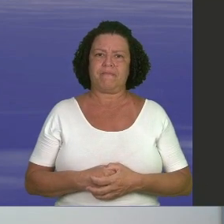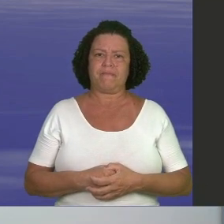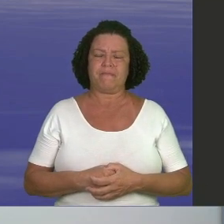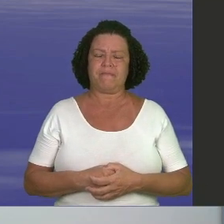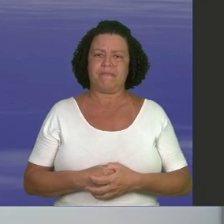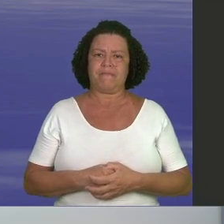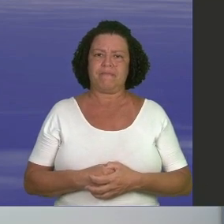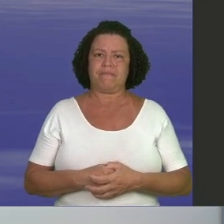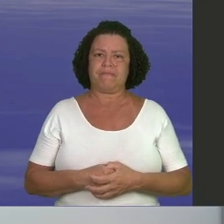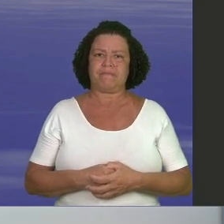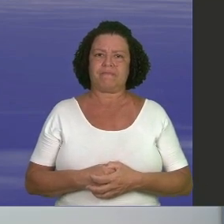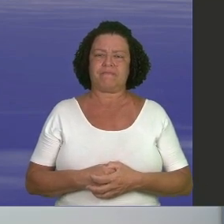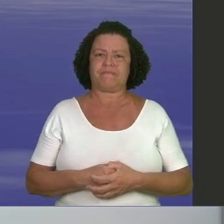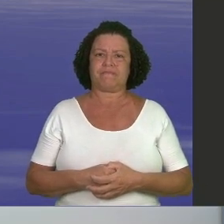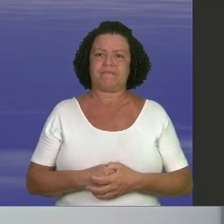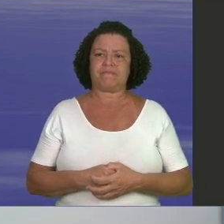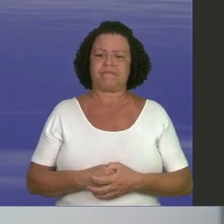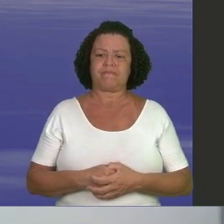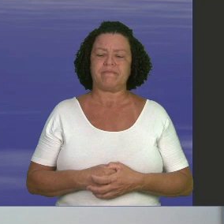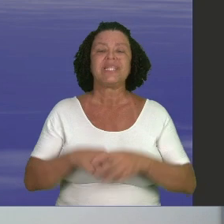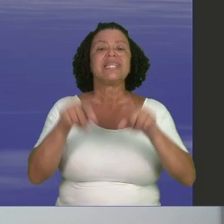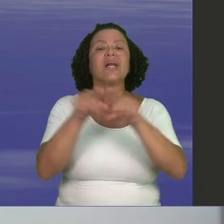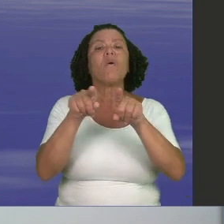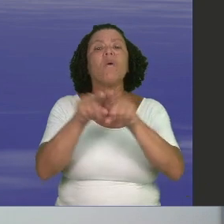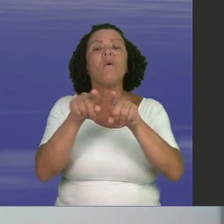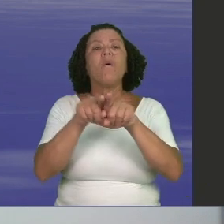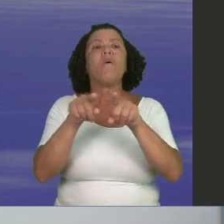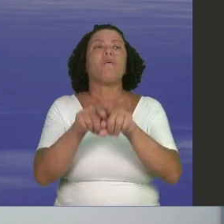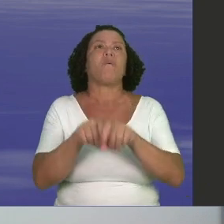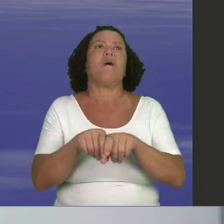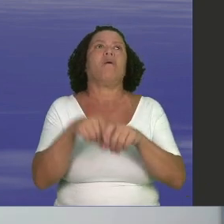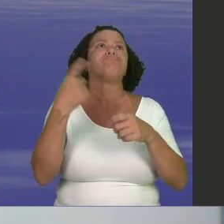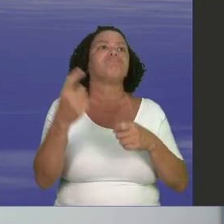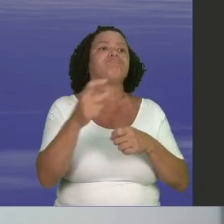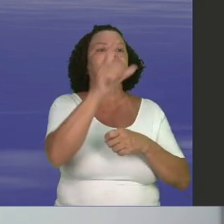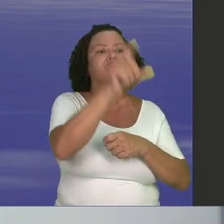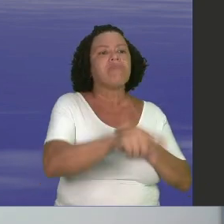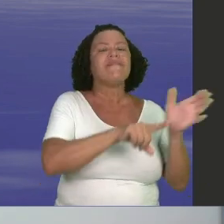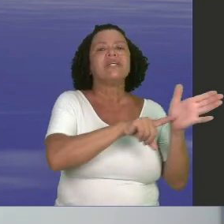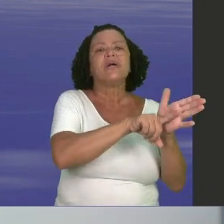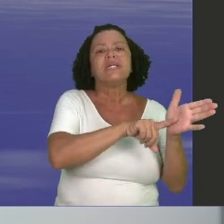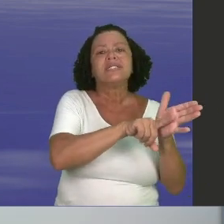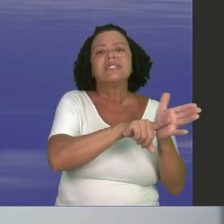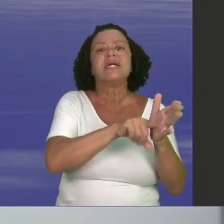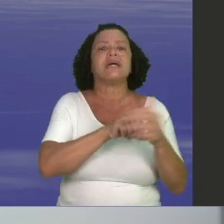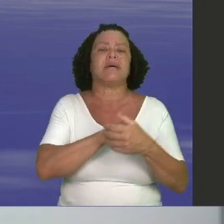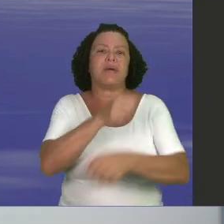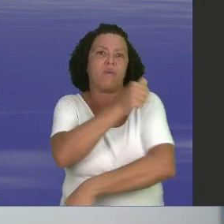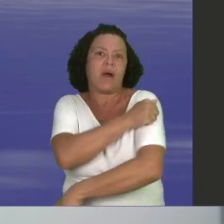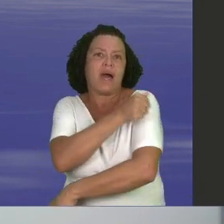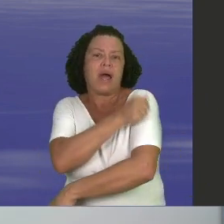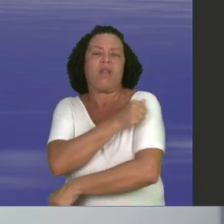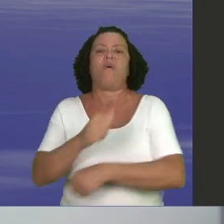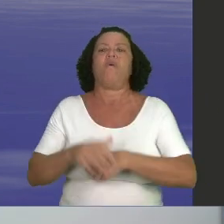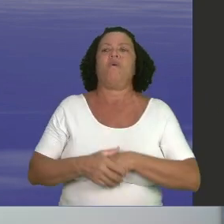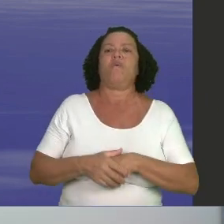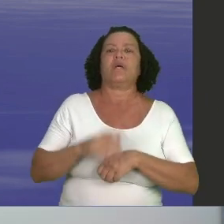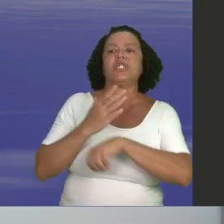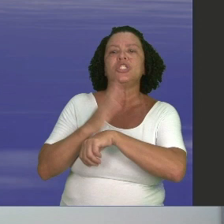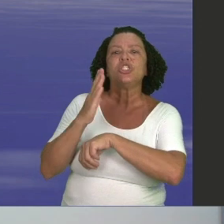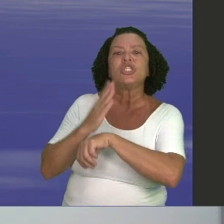Como o aluno que se submete a exame tenta fazer o melhor habilitando-se a estágio